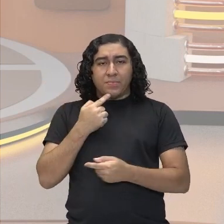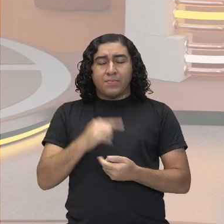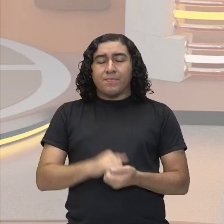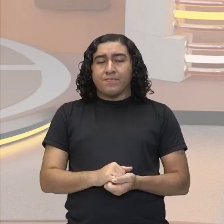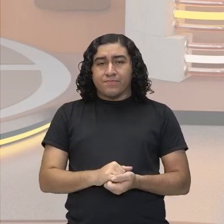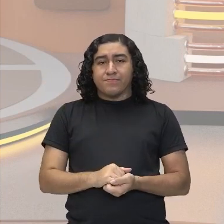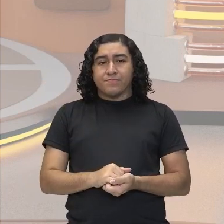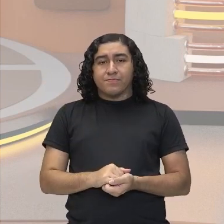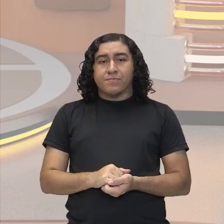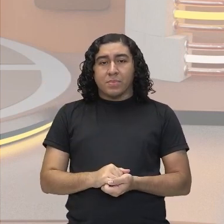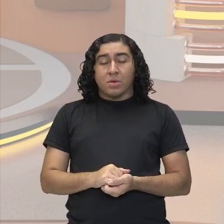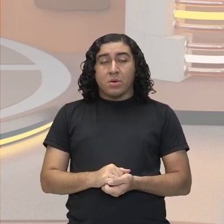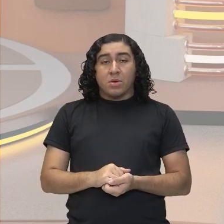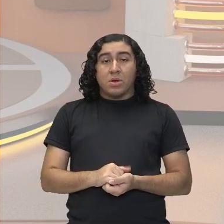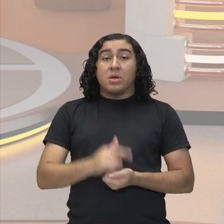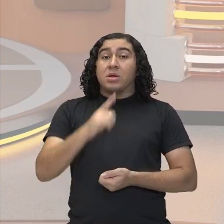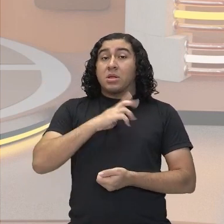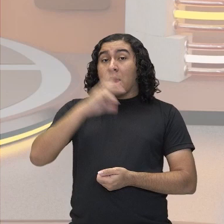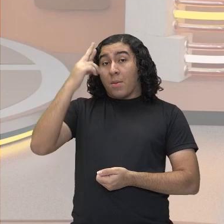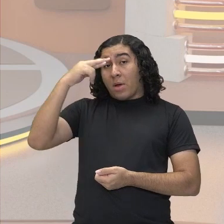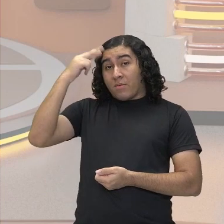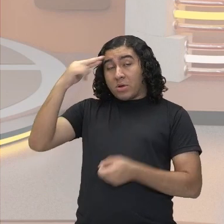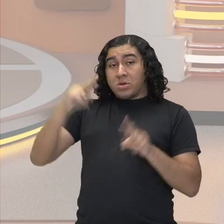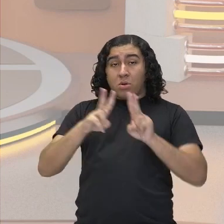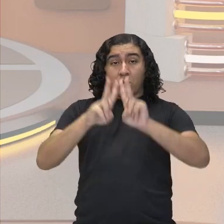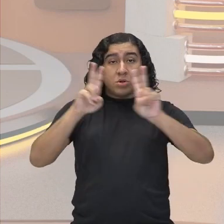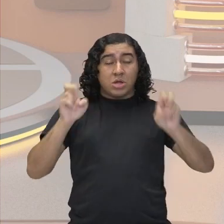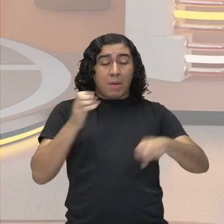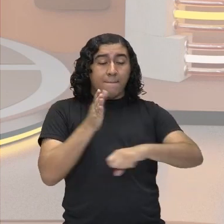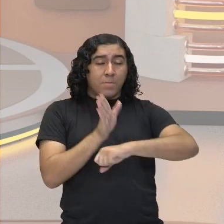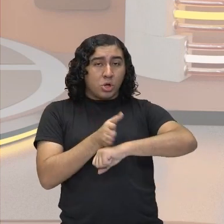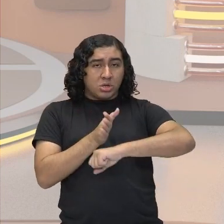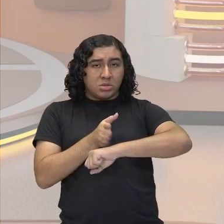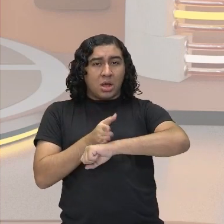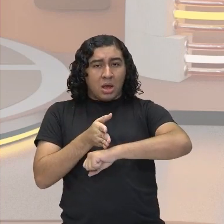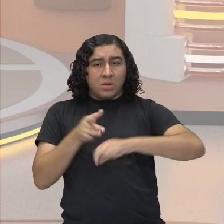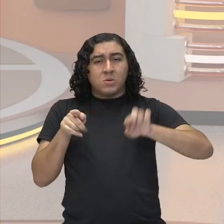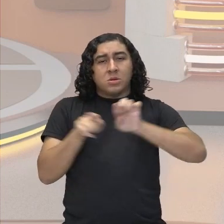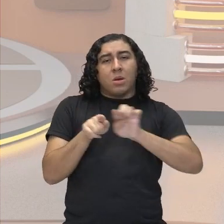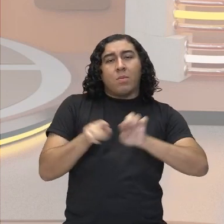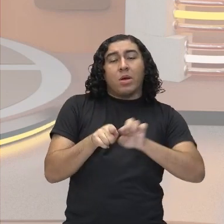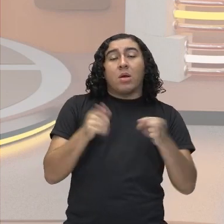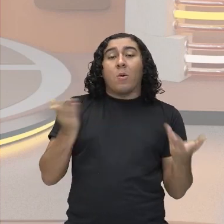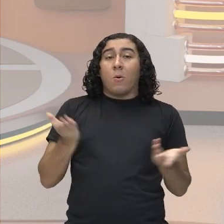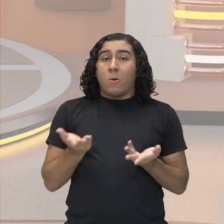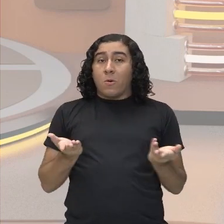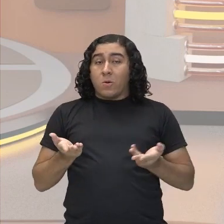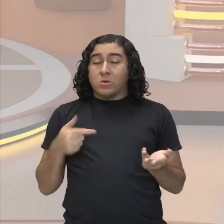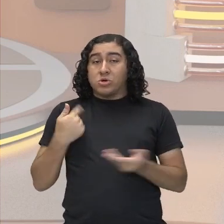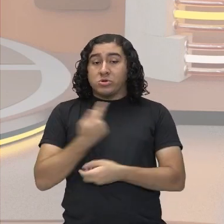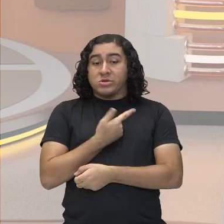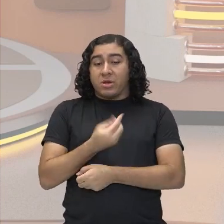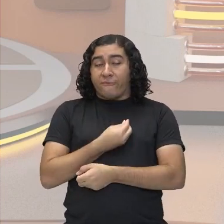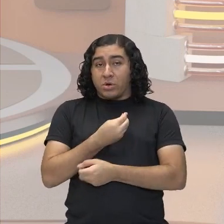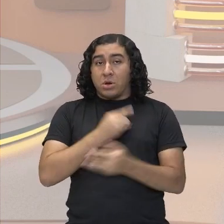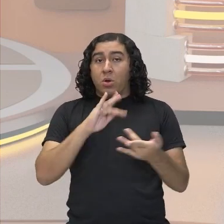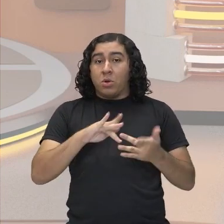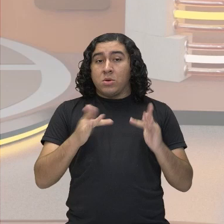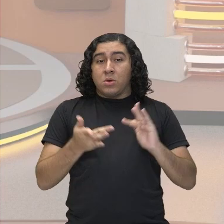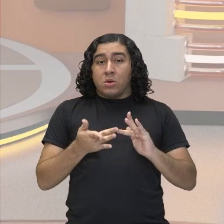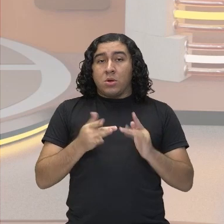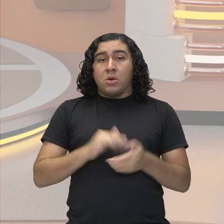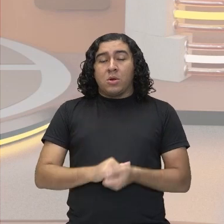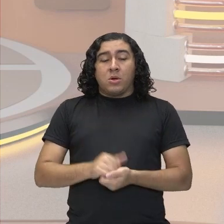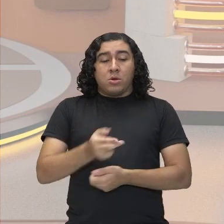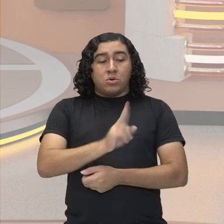uma reflexão muito interessante sobre essa modernidade, sobre esse mundo que nós estamos vivendo hoje. E ele chama esse